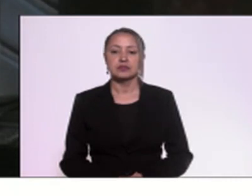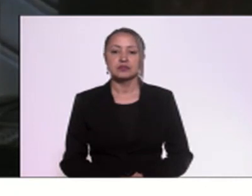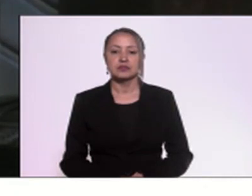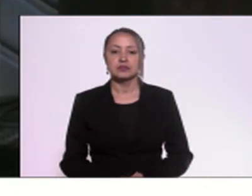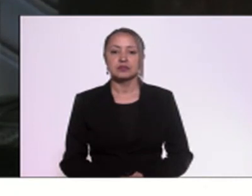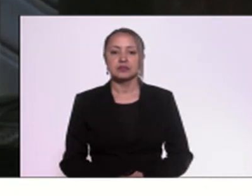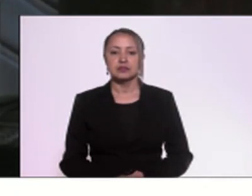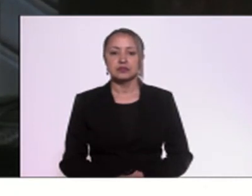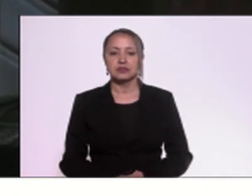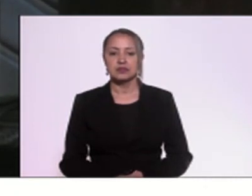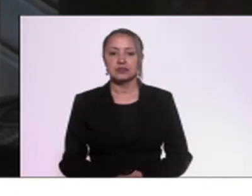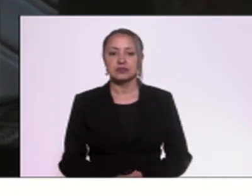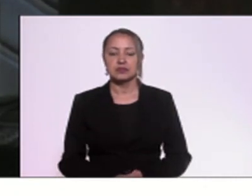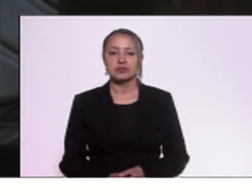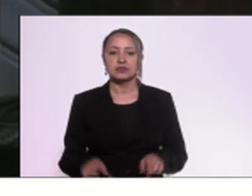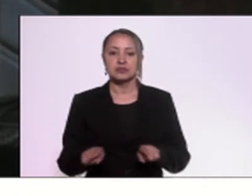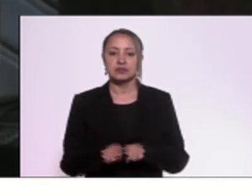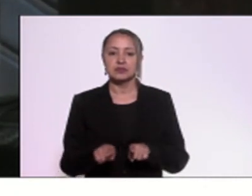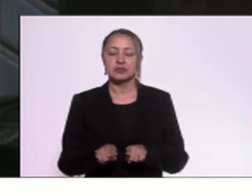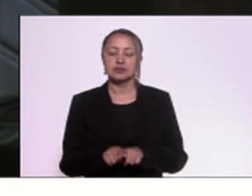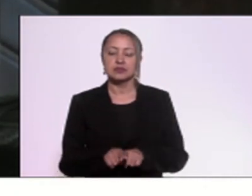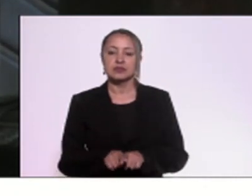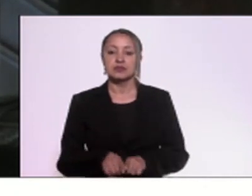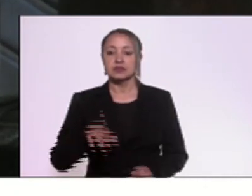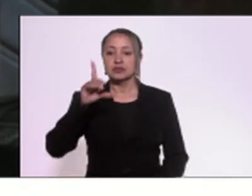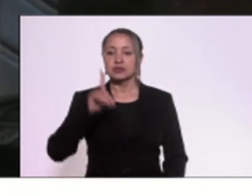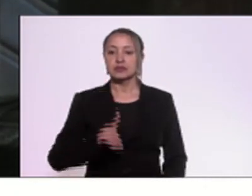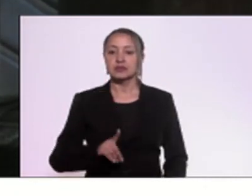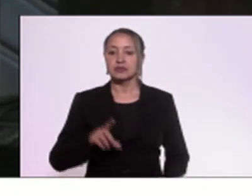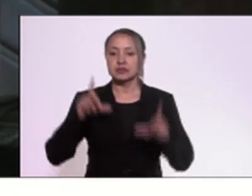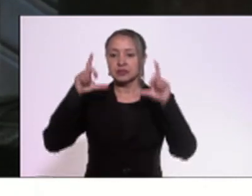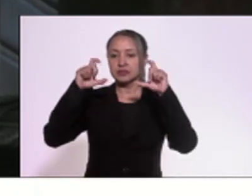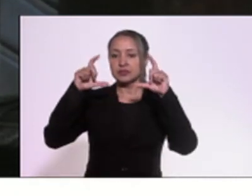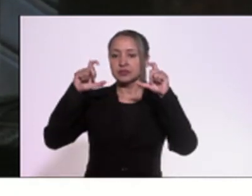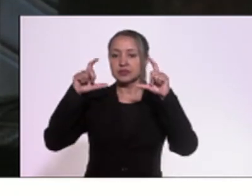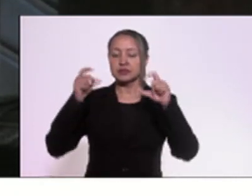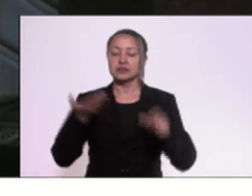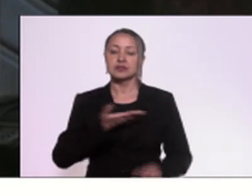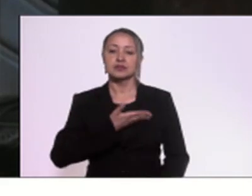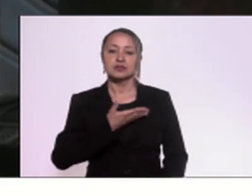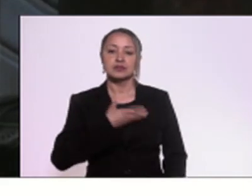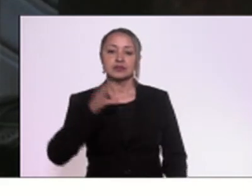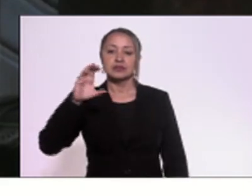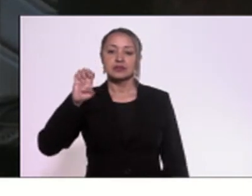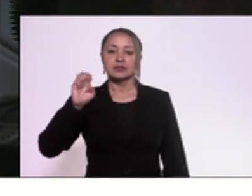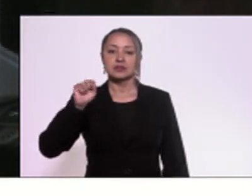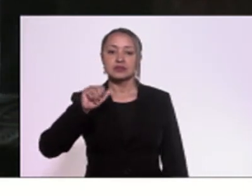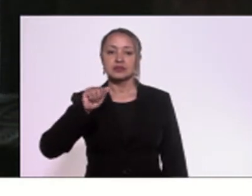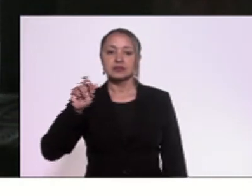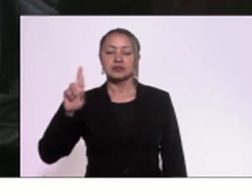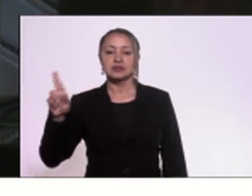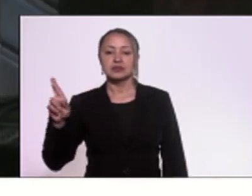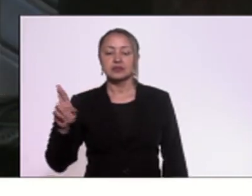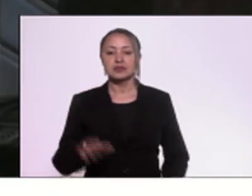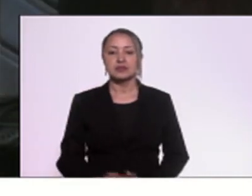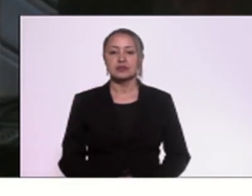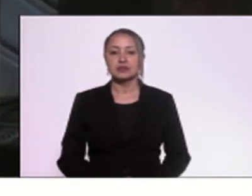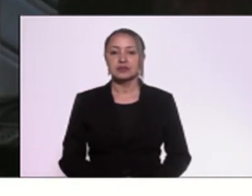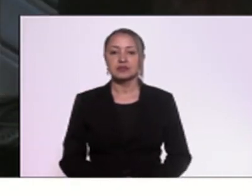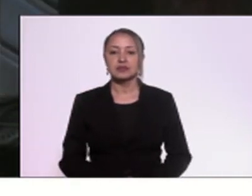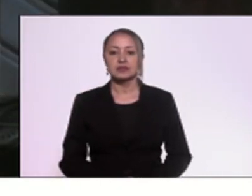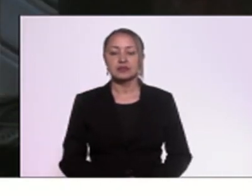podia deixar de dizer, o Adailton é uma forma de resistência a isso. O Ponto Cine é resistência a isso. Cada uma das pessoas que está